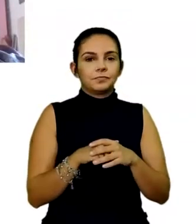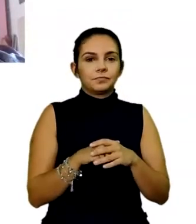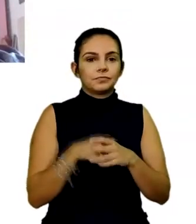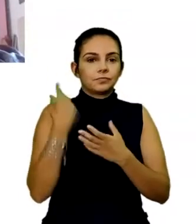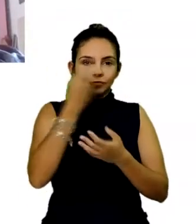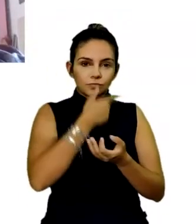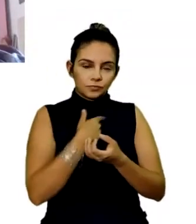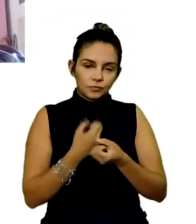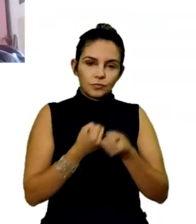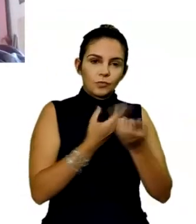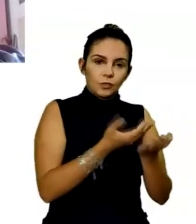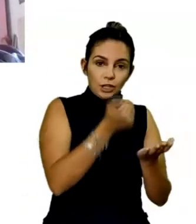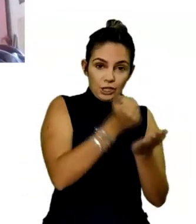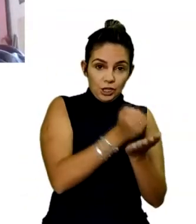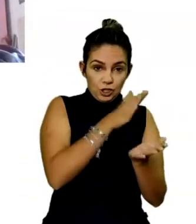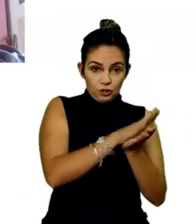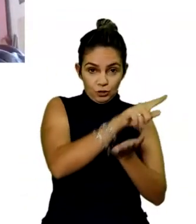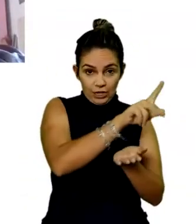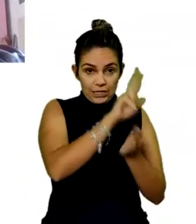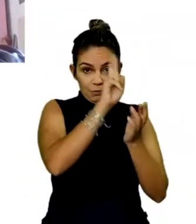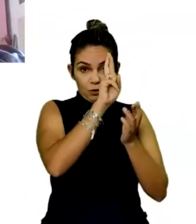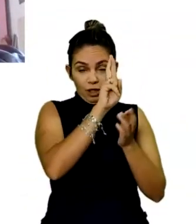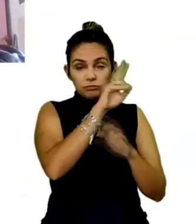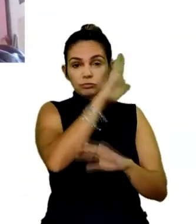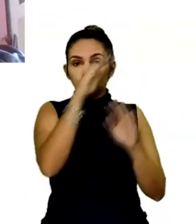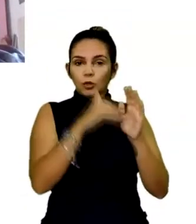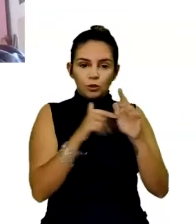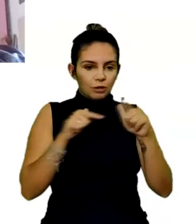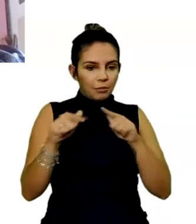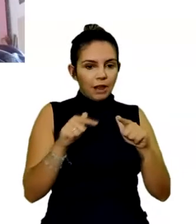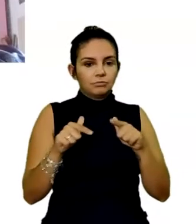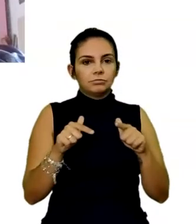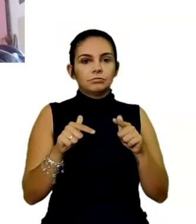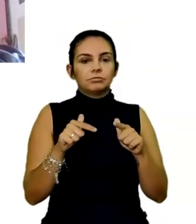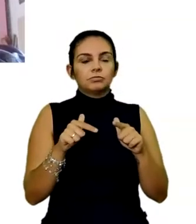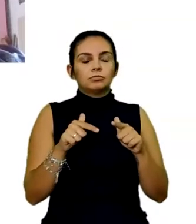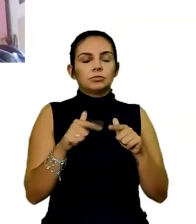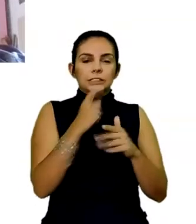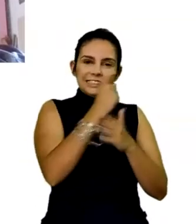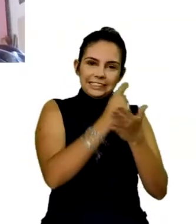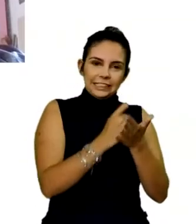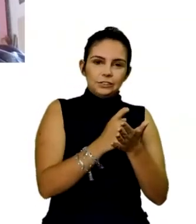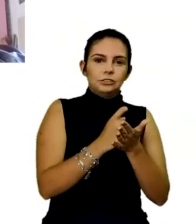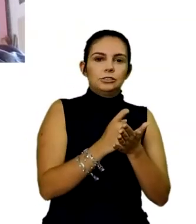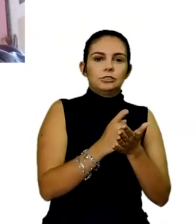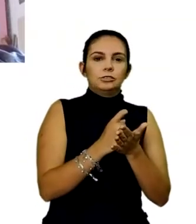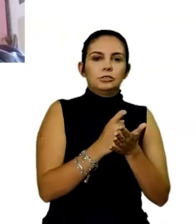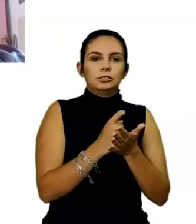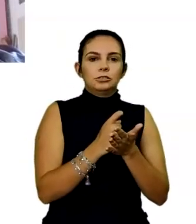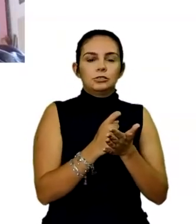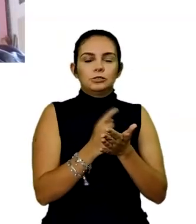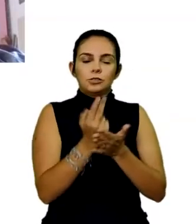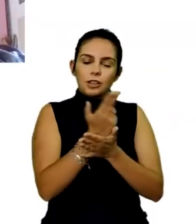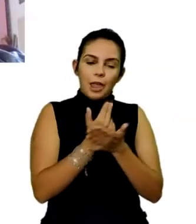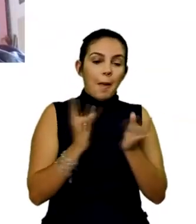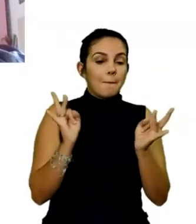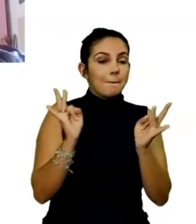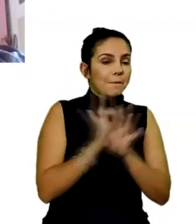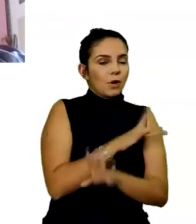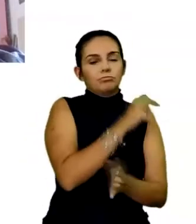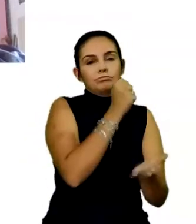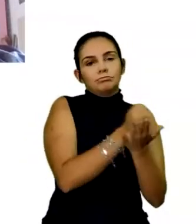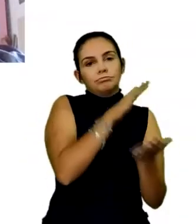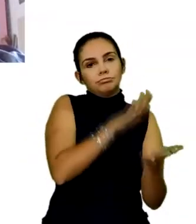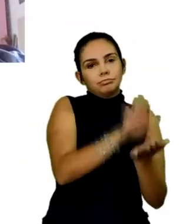entrega para a editora o trabalho todo, com texto, ilustração, pronto para entrar em máquina, que eles não tem